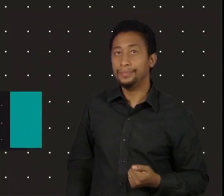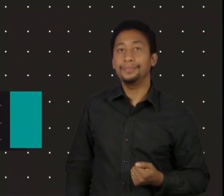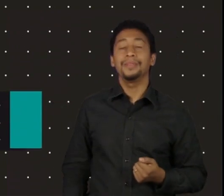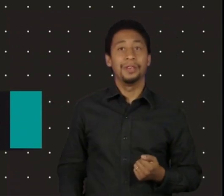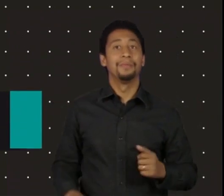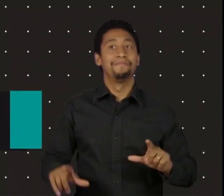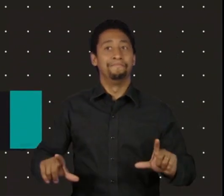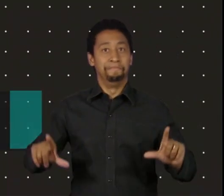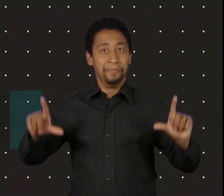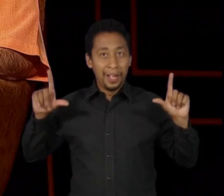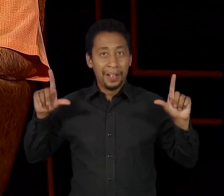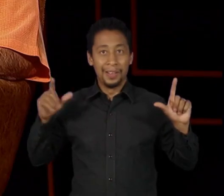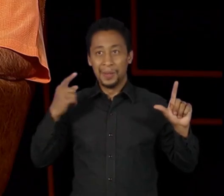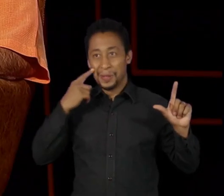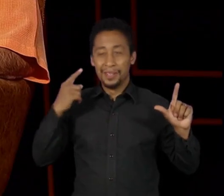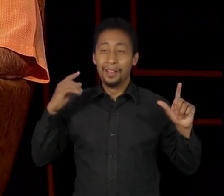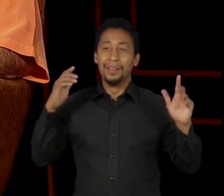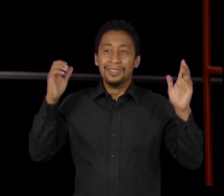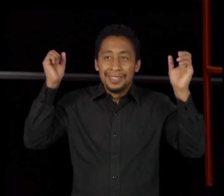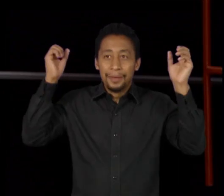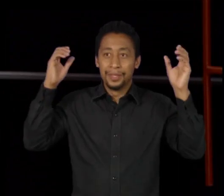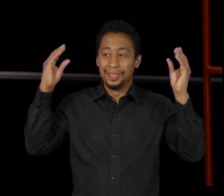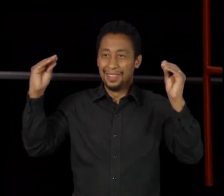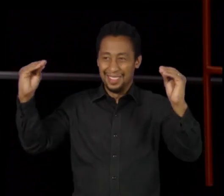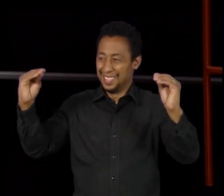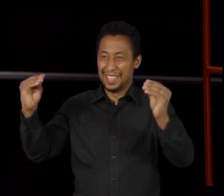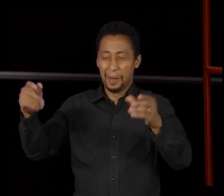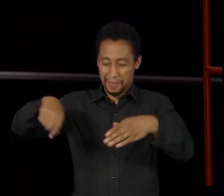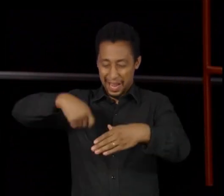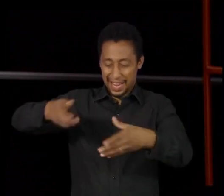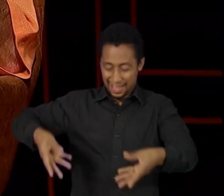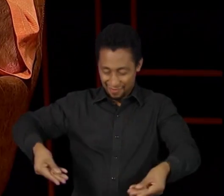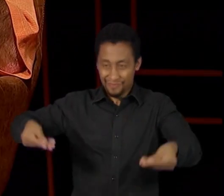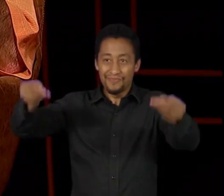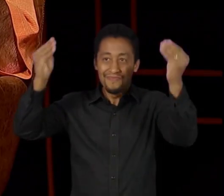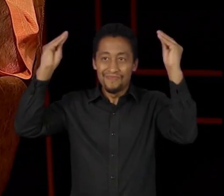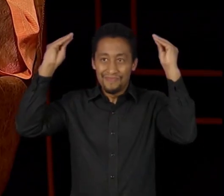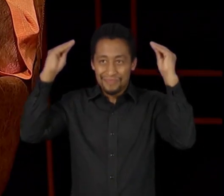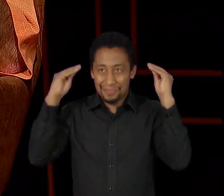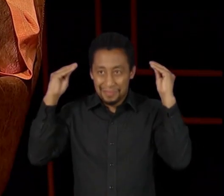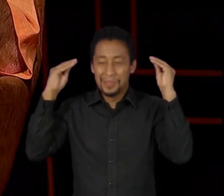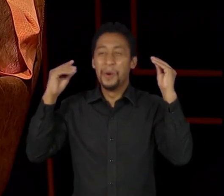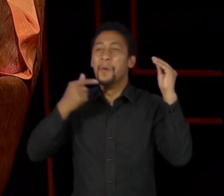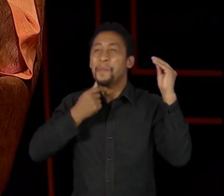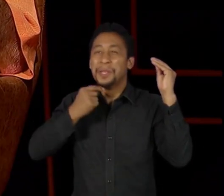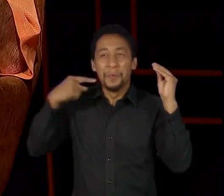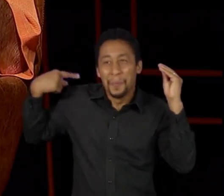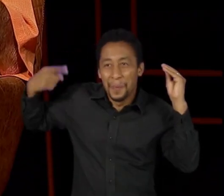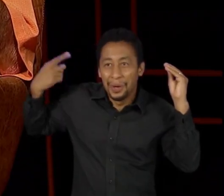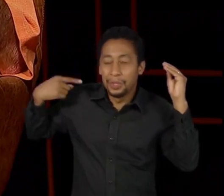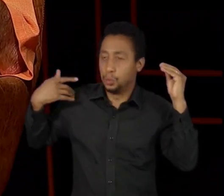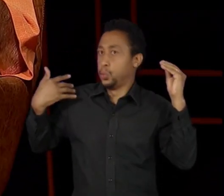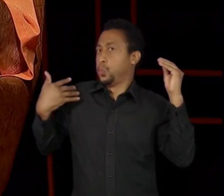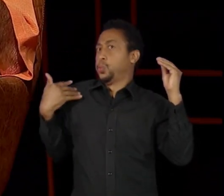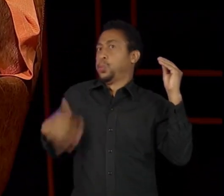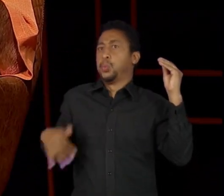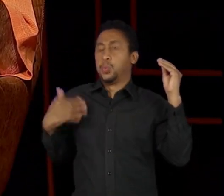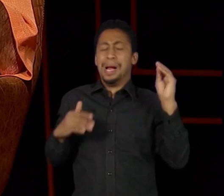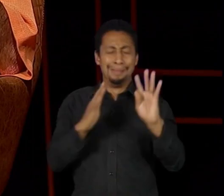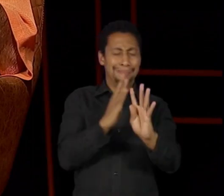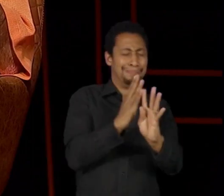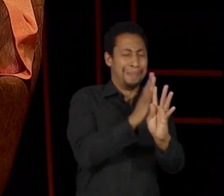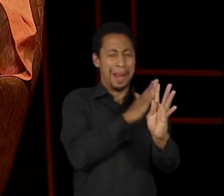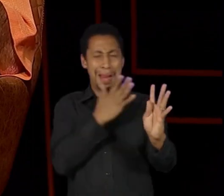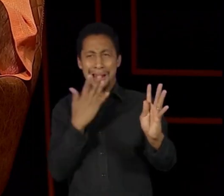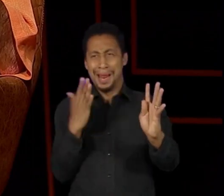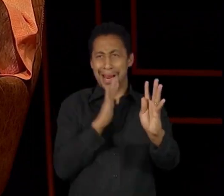TBC, dava a volta no quarteirão. Eu entrei para a companhia para fazer uma viagem de 9 meses sem